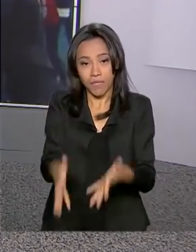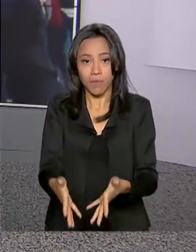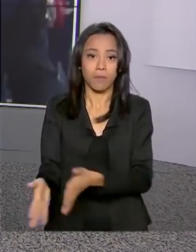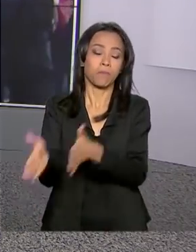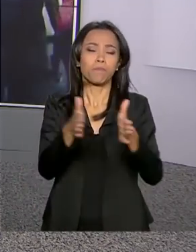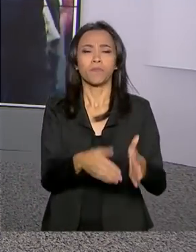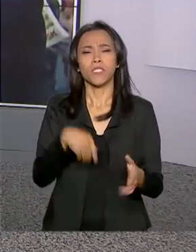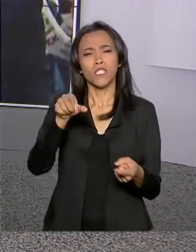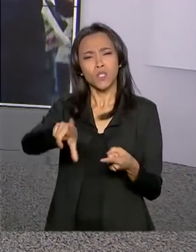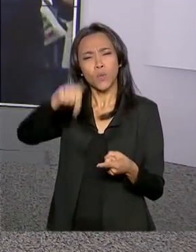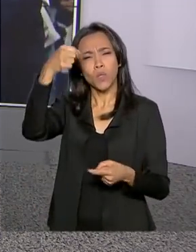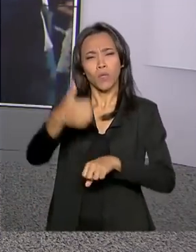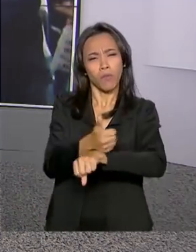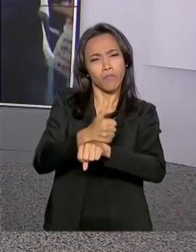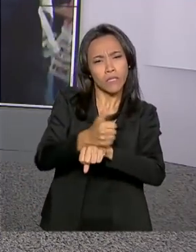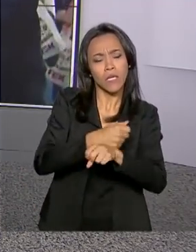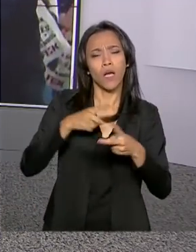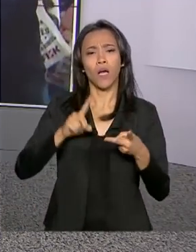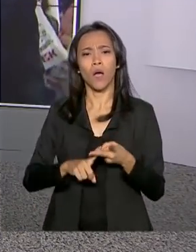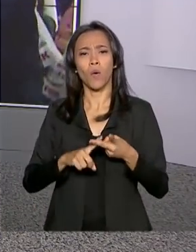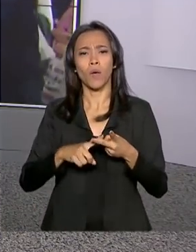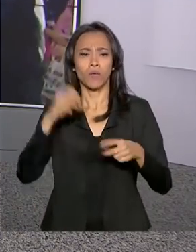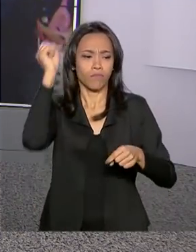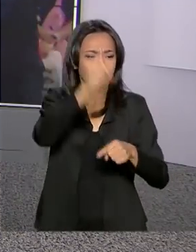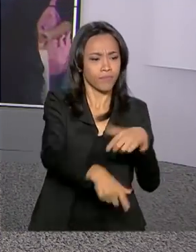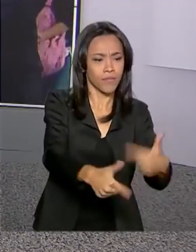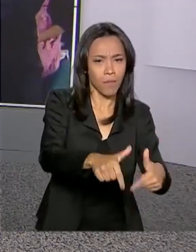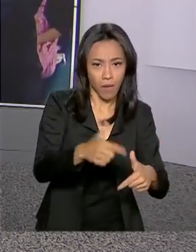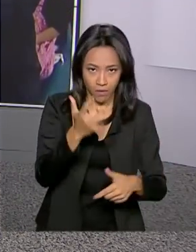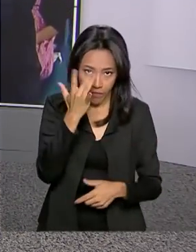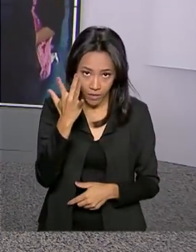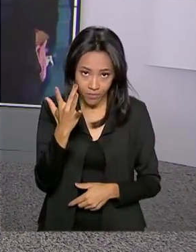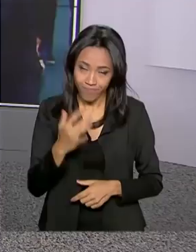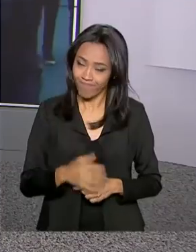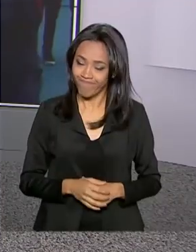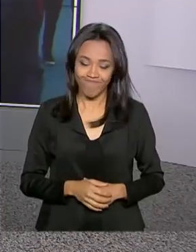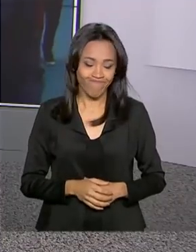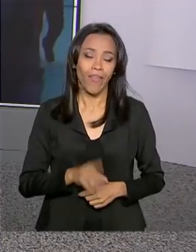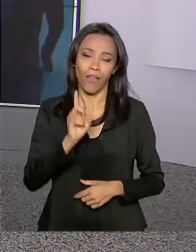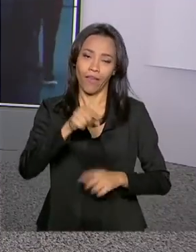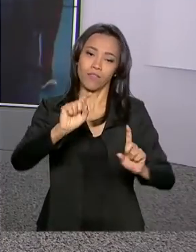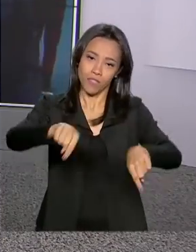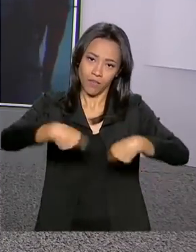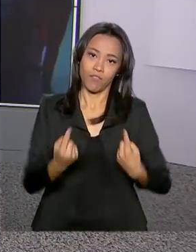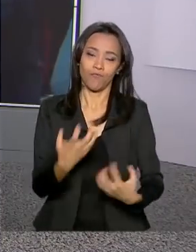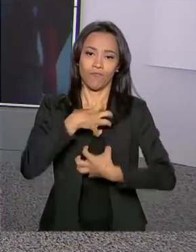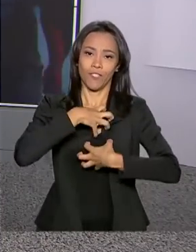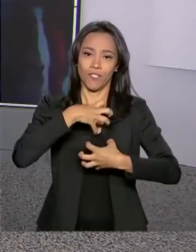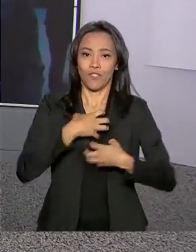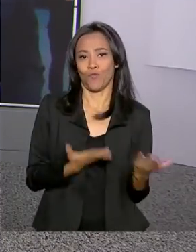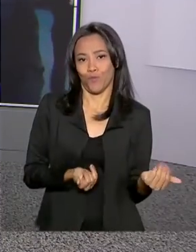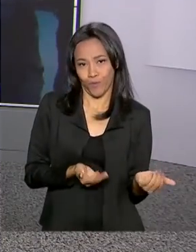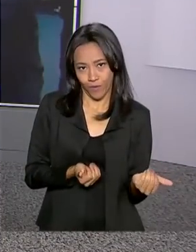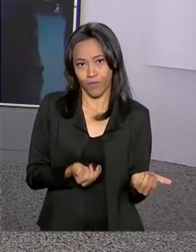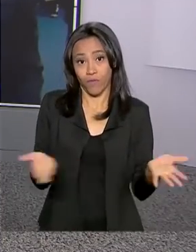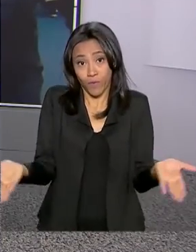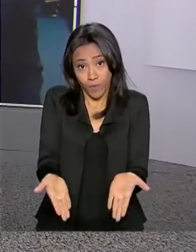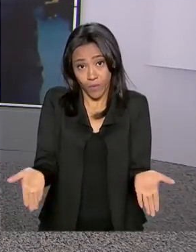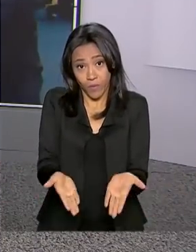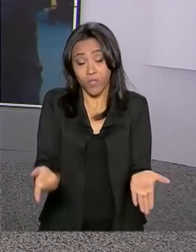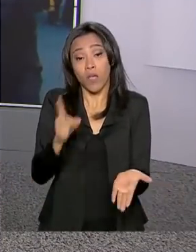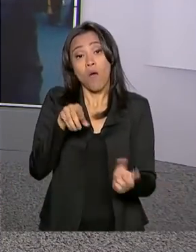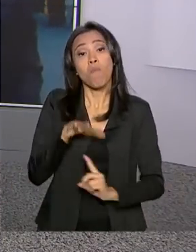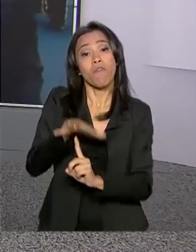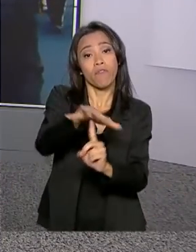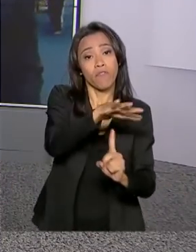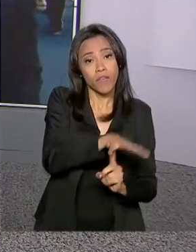Escolher uma profissão, conseguir um espaço no mercado de trabalho, não é fácil, não. São desafios enfrentados pelos jovens atualmente. Uma feira que ocorre